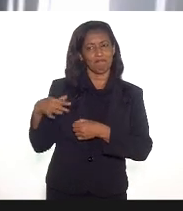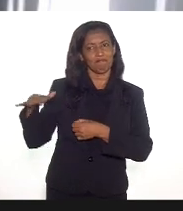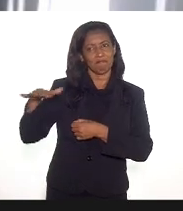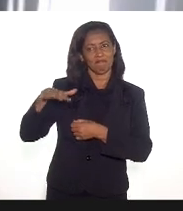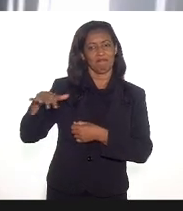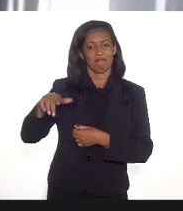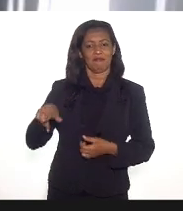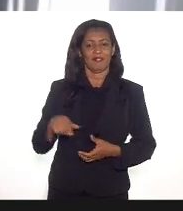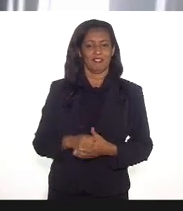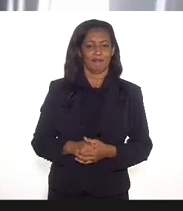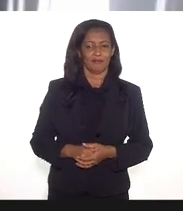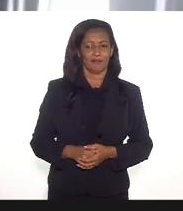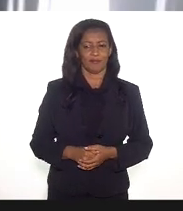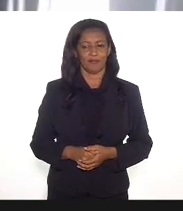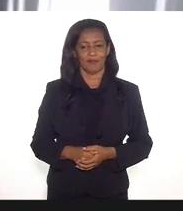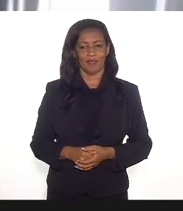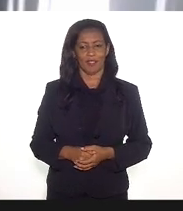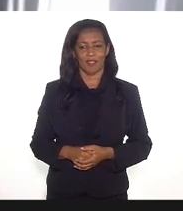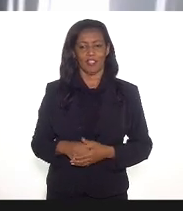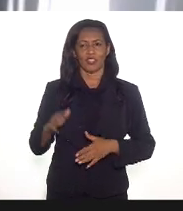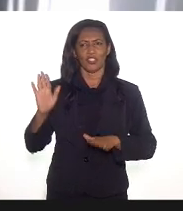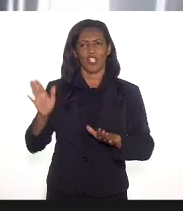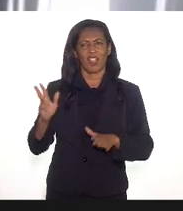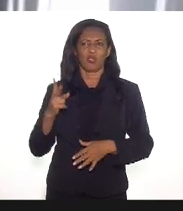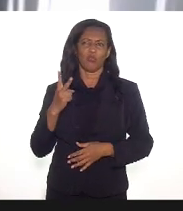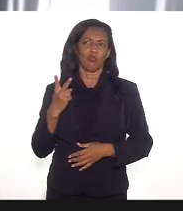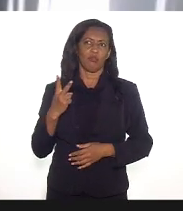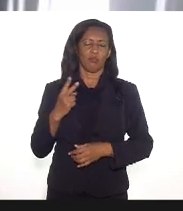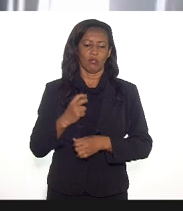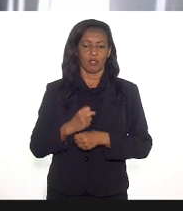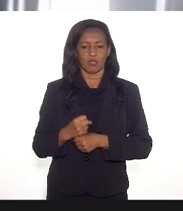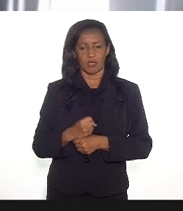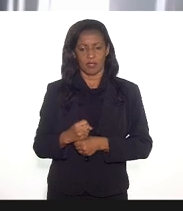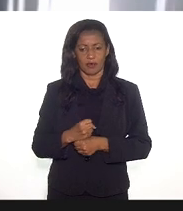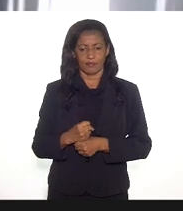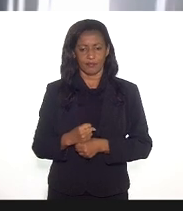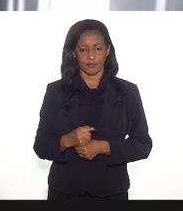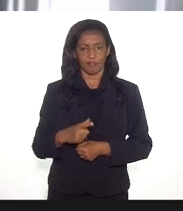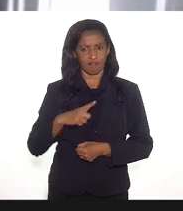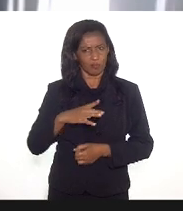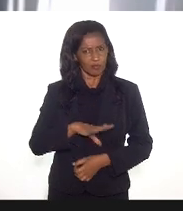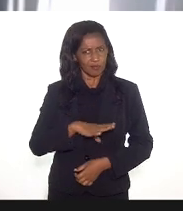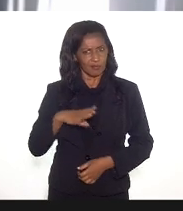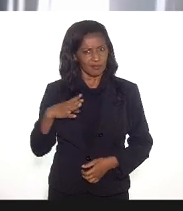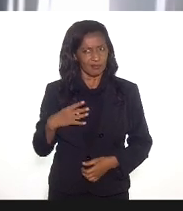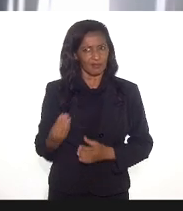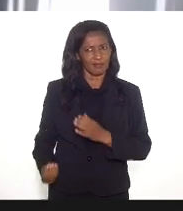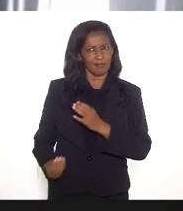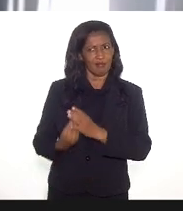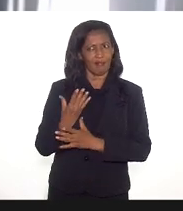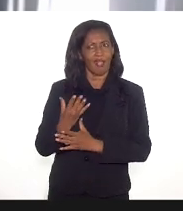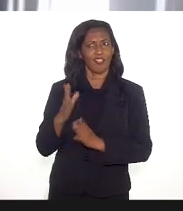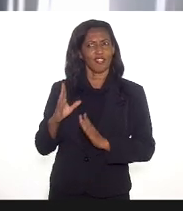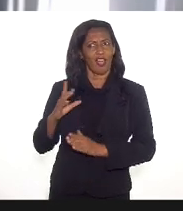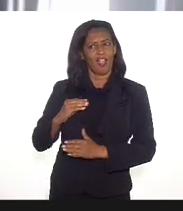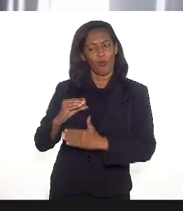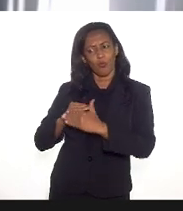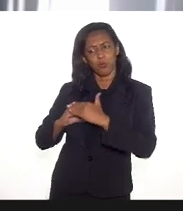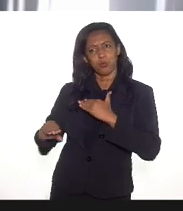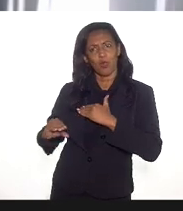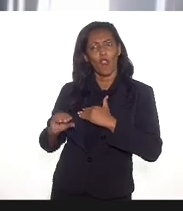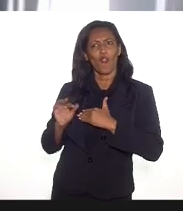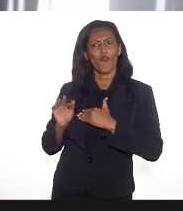o Lucas mencionou, já há pouco mais de 2 anos teve a ousadia de criar um fundo soberano na